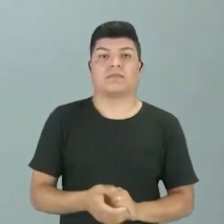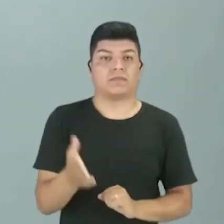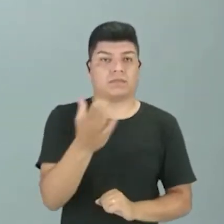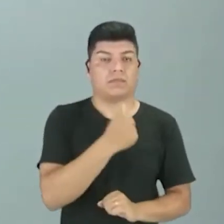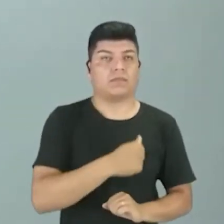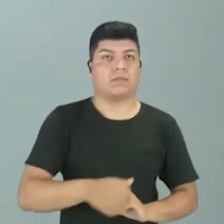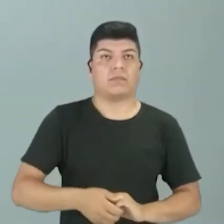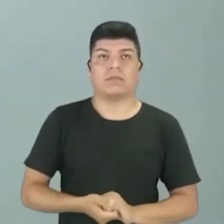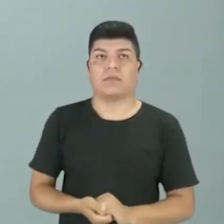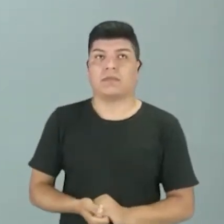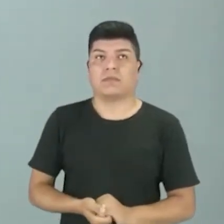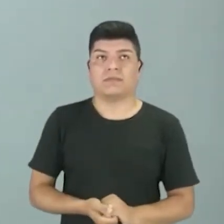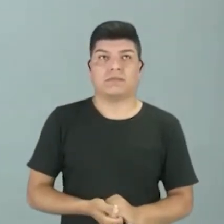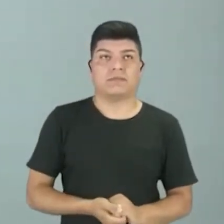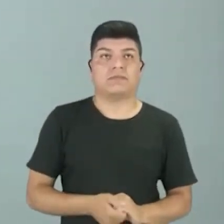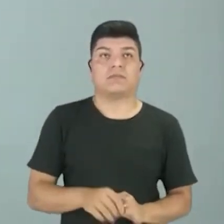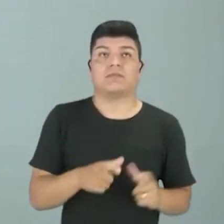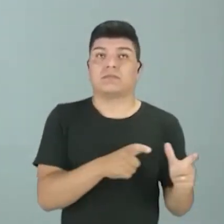lá.